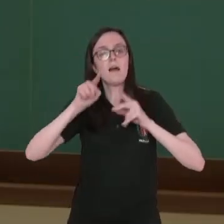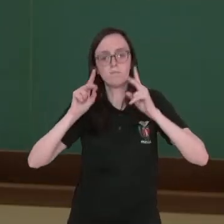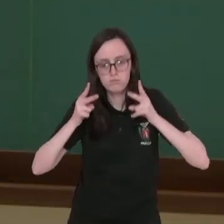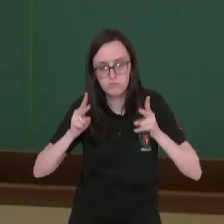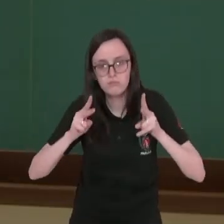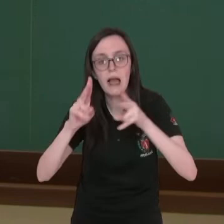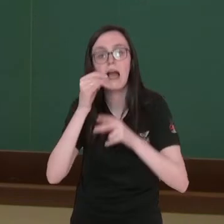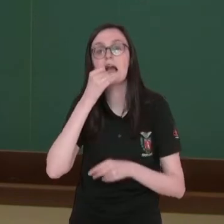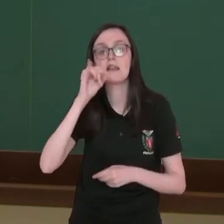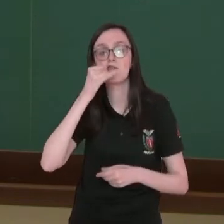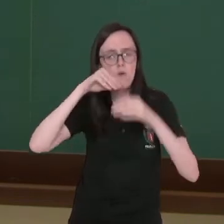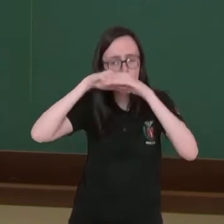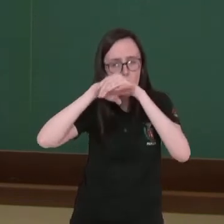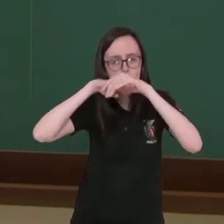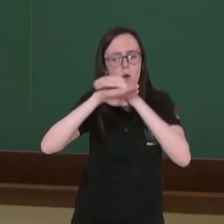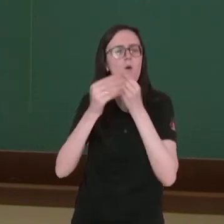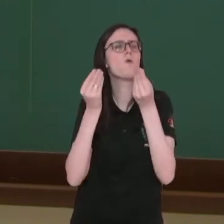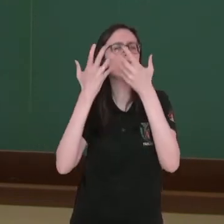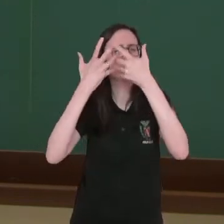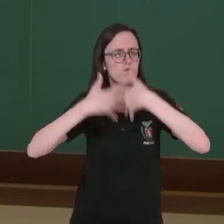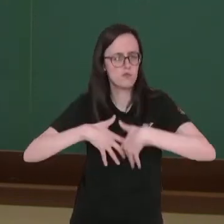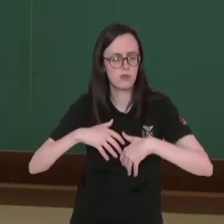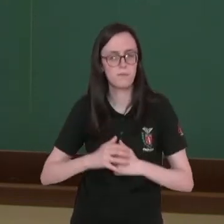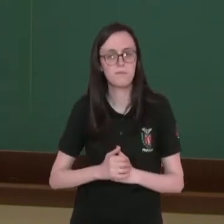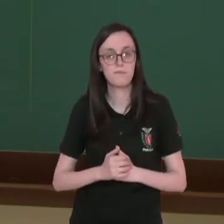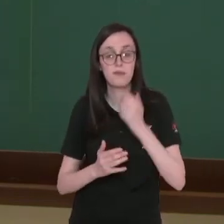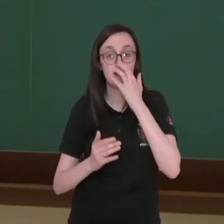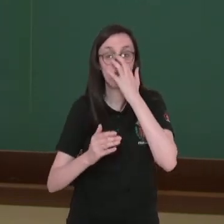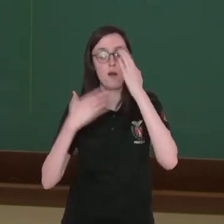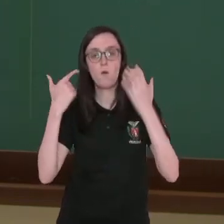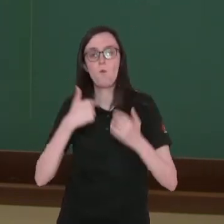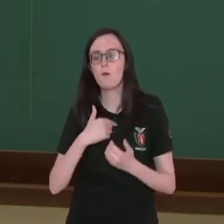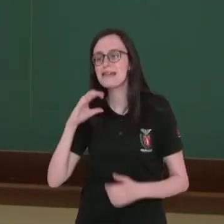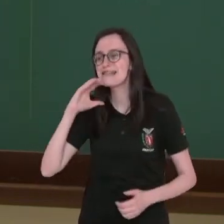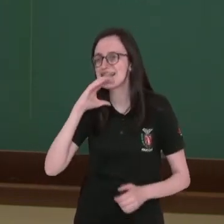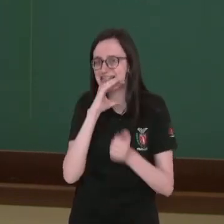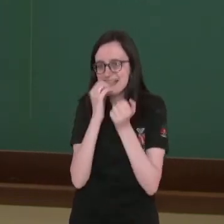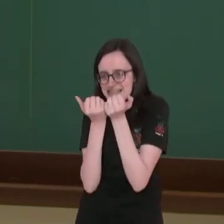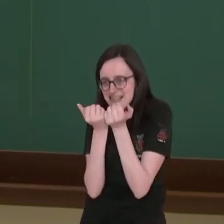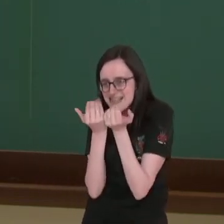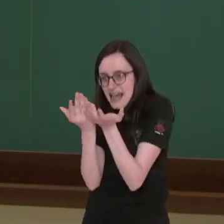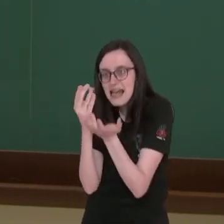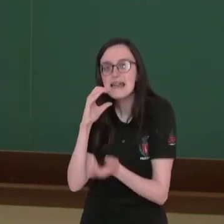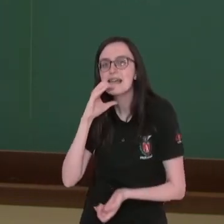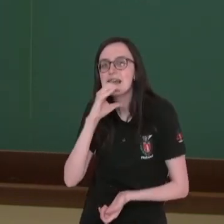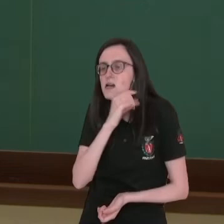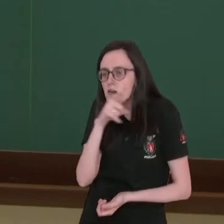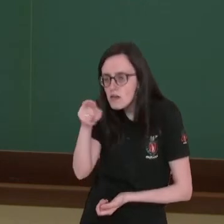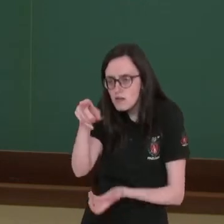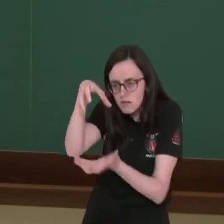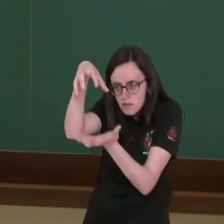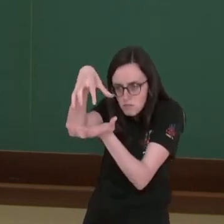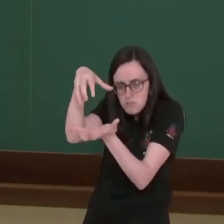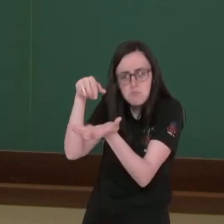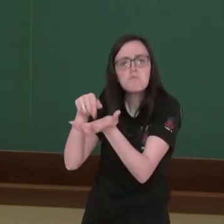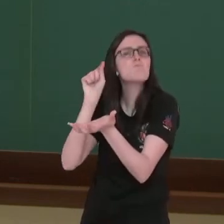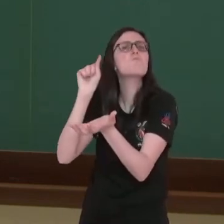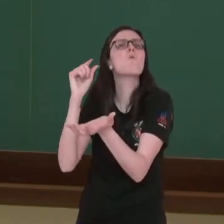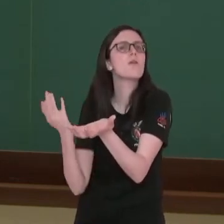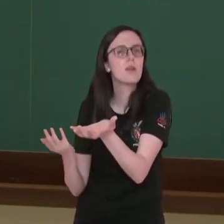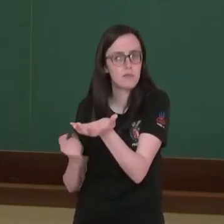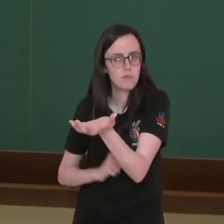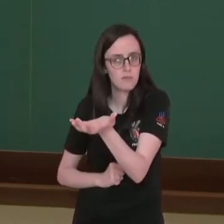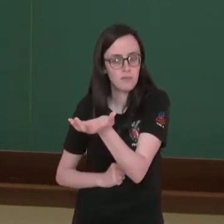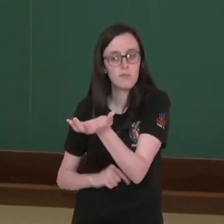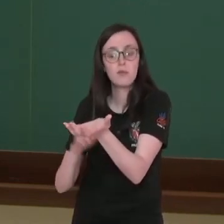de energia, que funciona assim. Quando eu dou calor para o sistema, o que o sistema faz? Ele pode